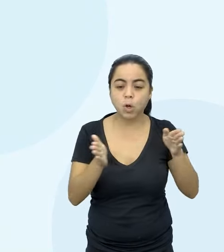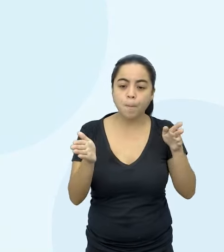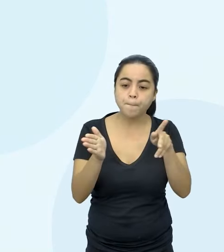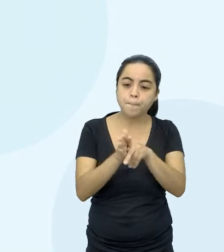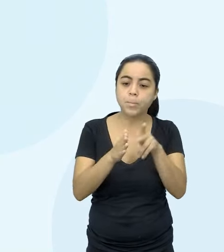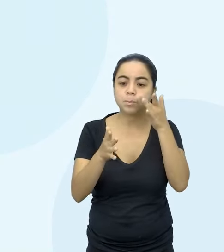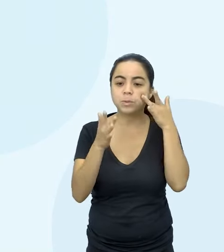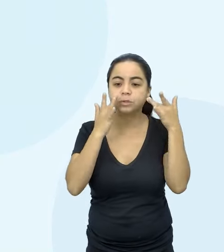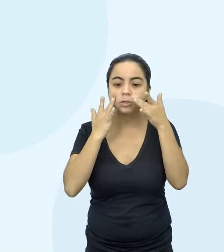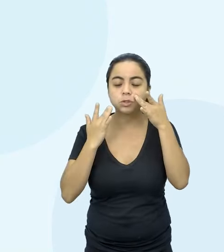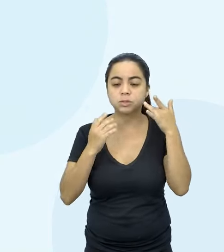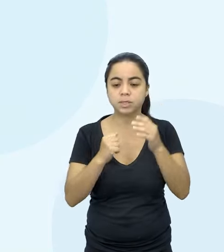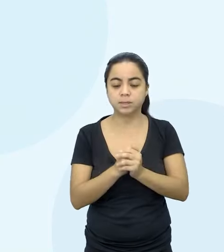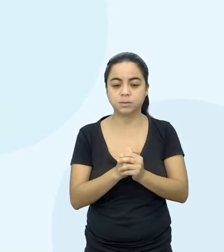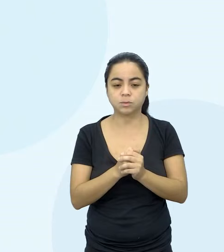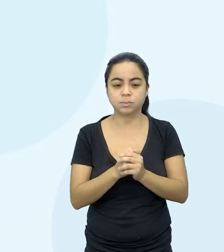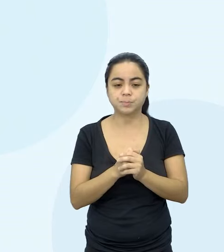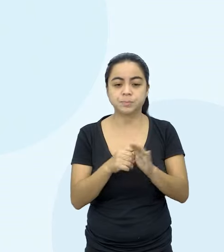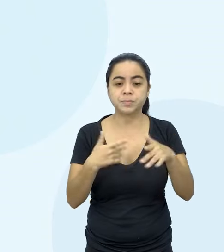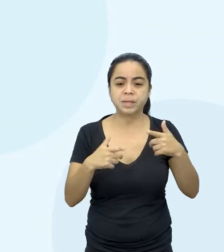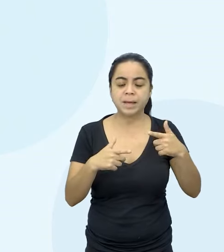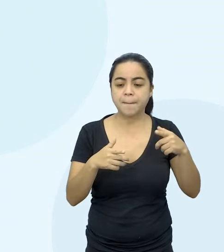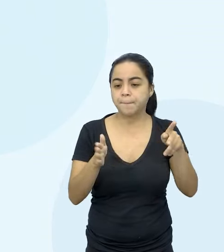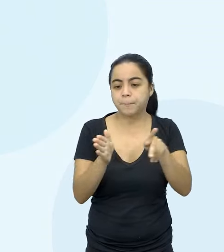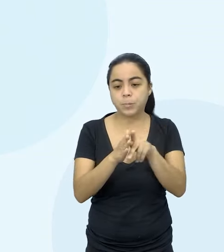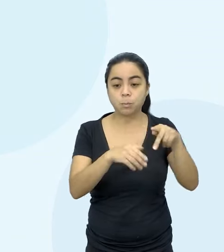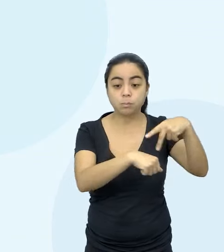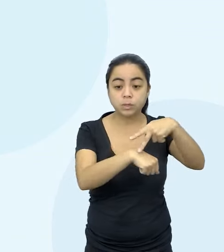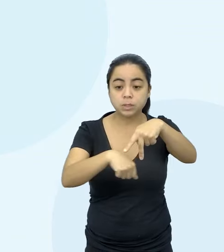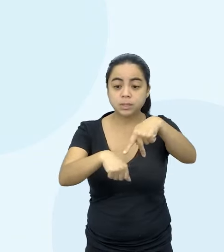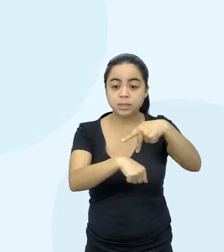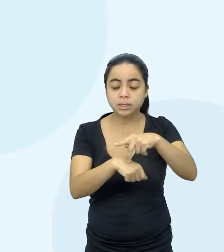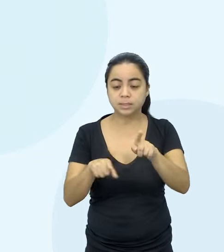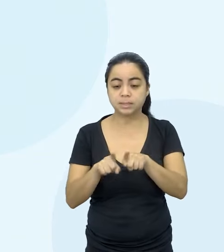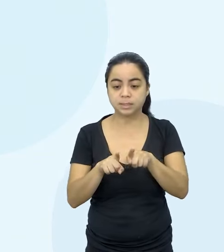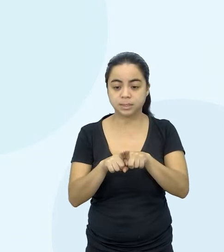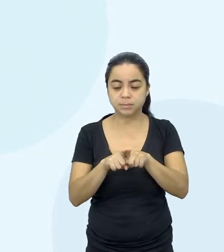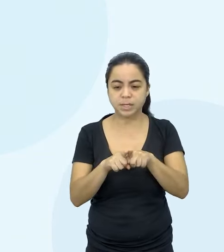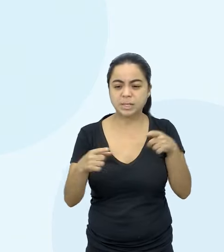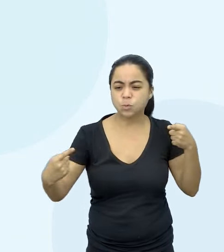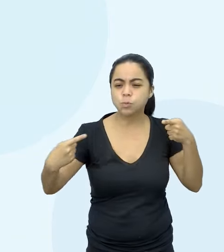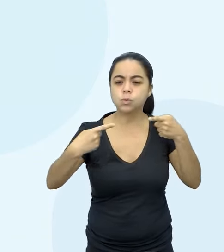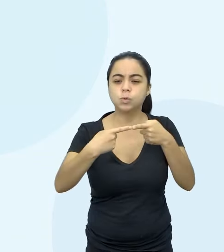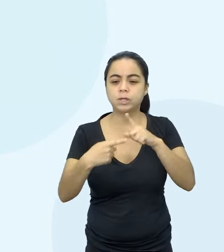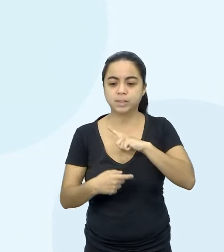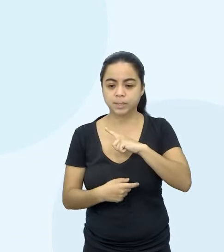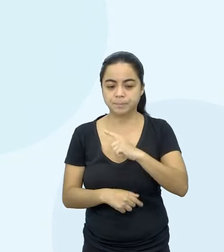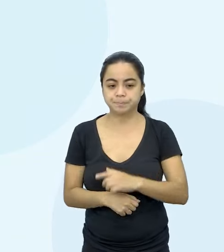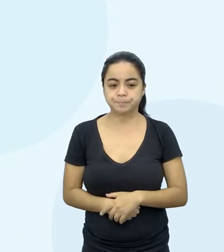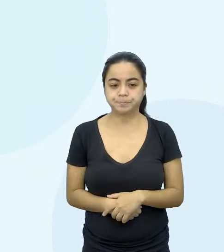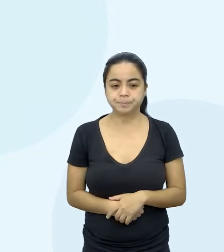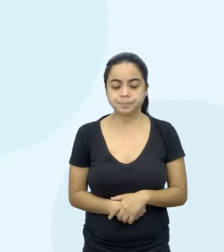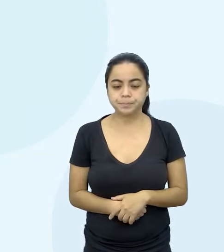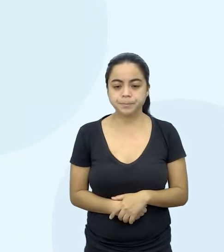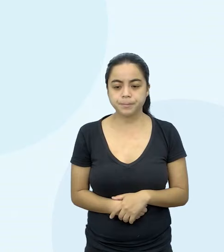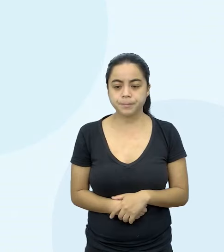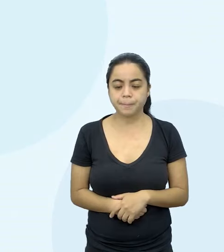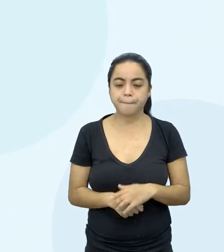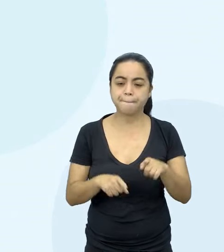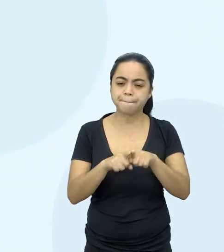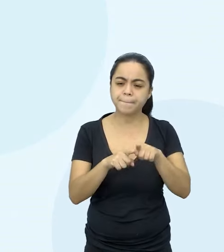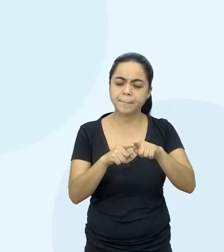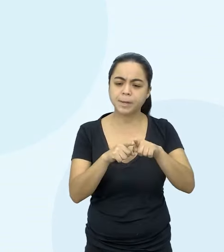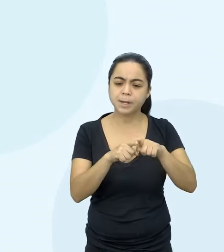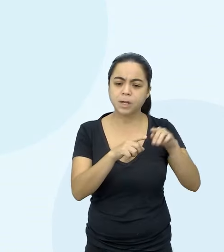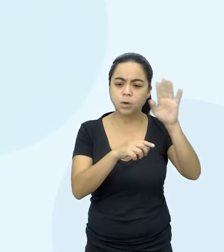para o teatro, né? Que trabalha dança também, né? Então, tem essa ligação. E falando do